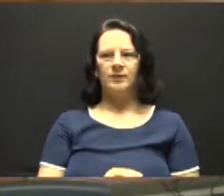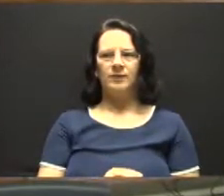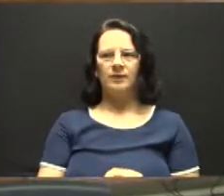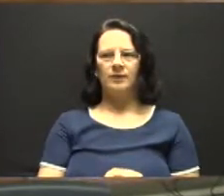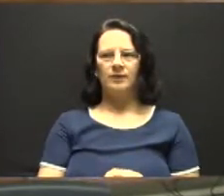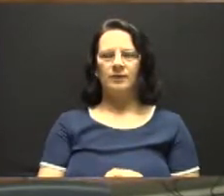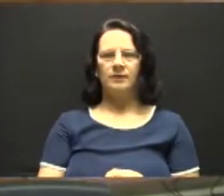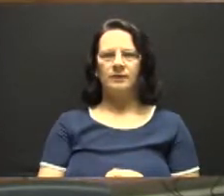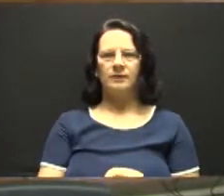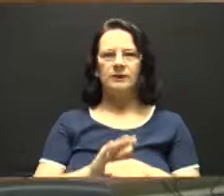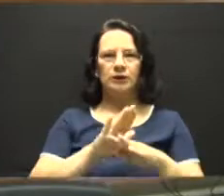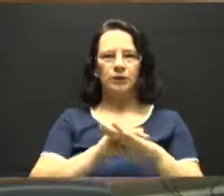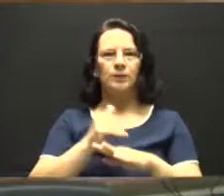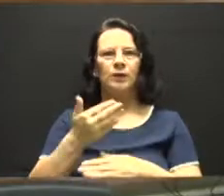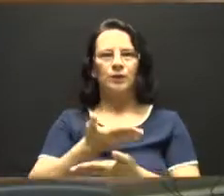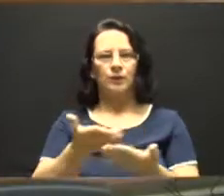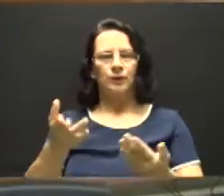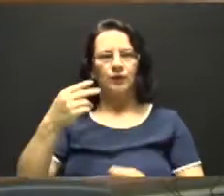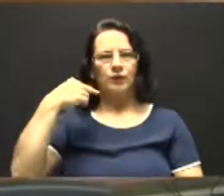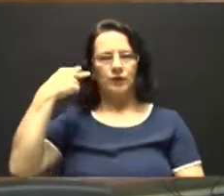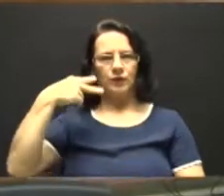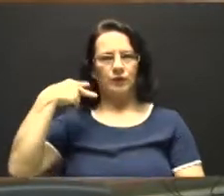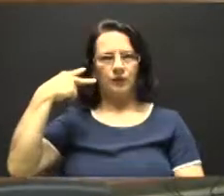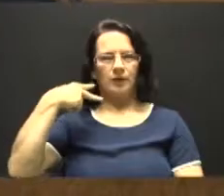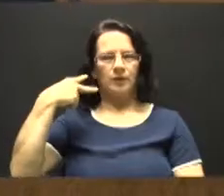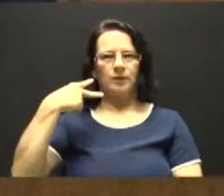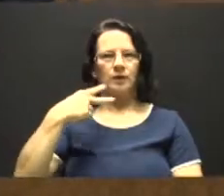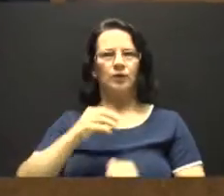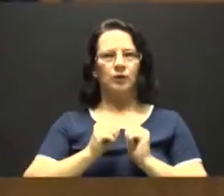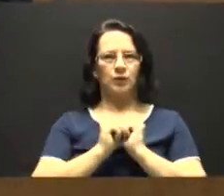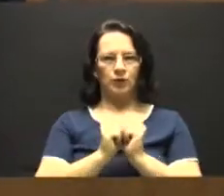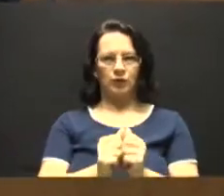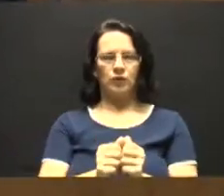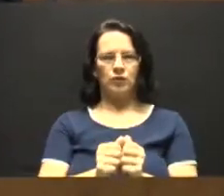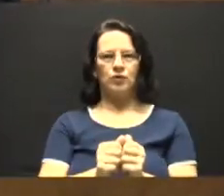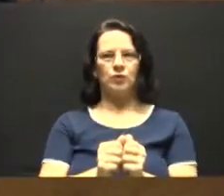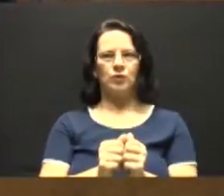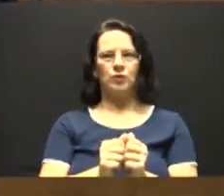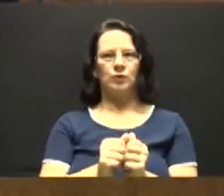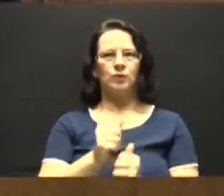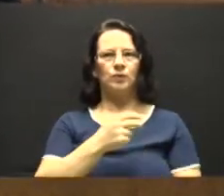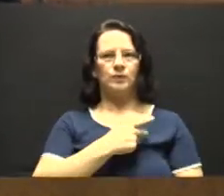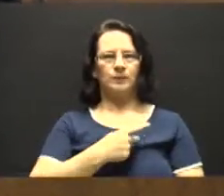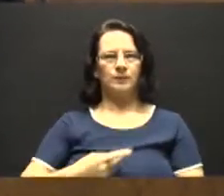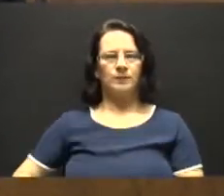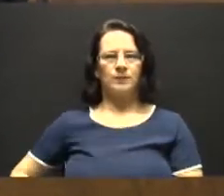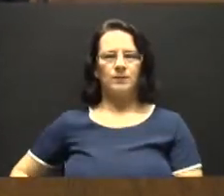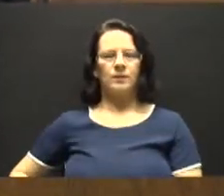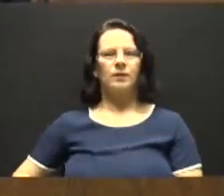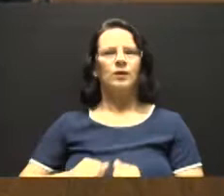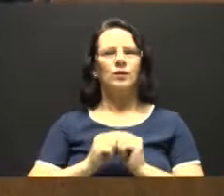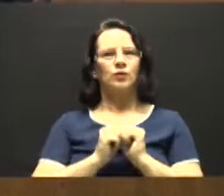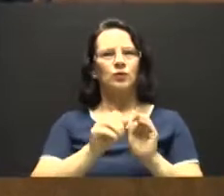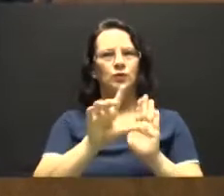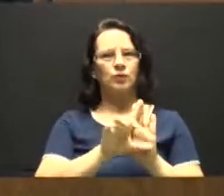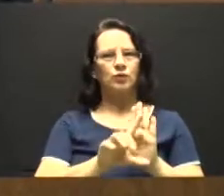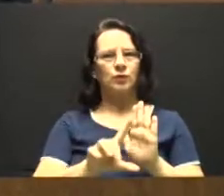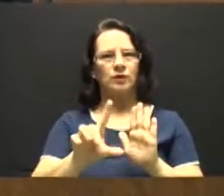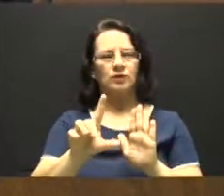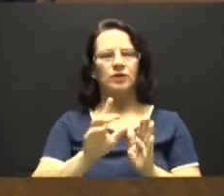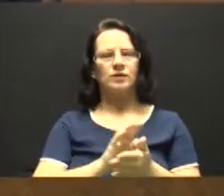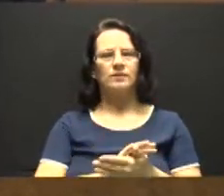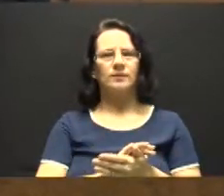com vida vereadores dessa casa para juntamente com essa presidência em nome do poder legislativo